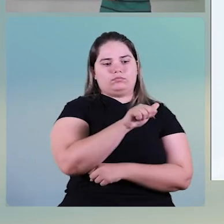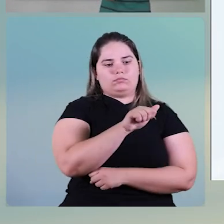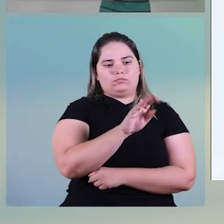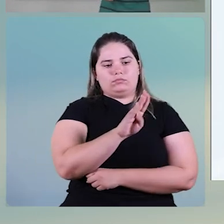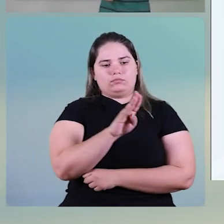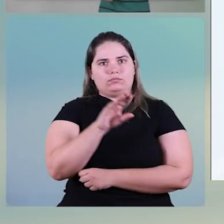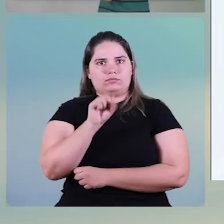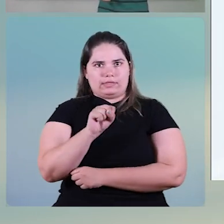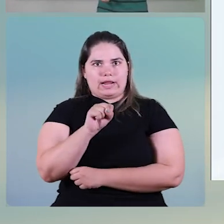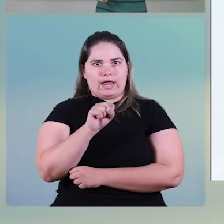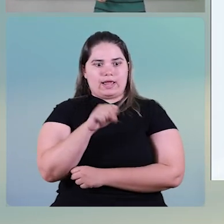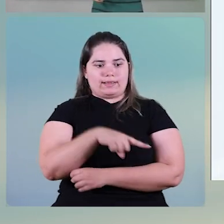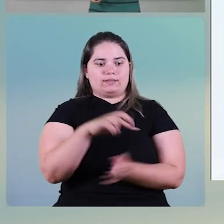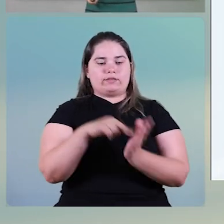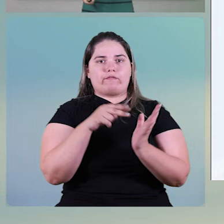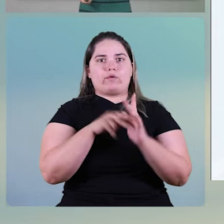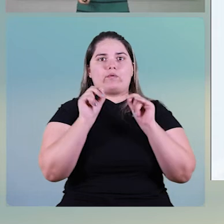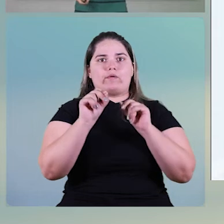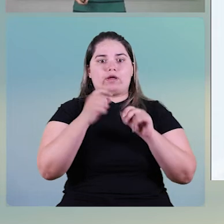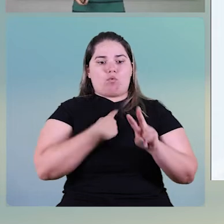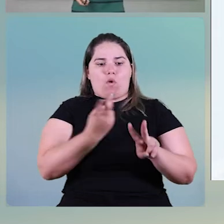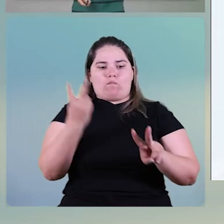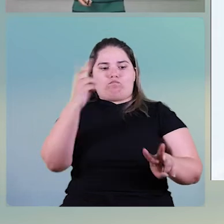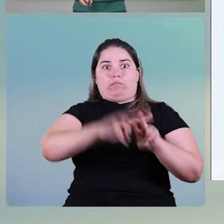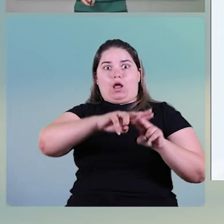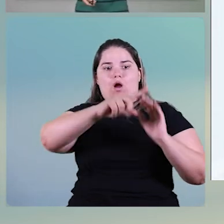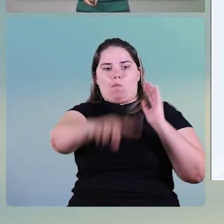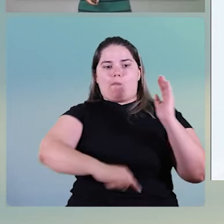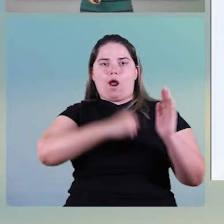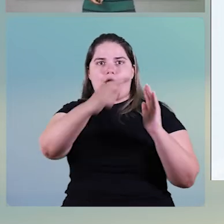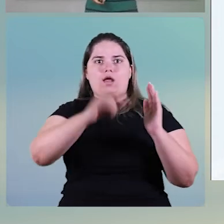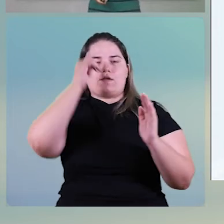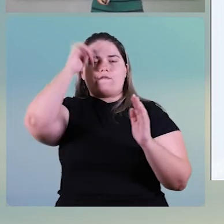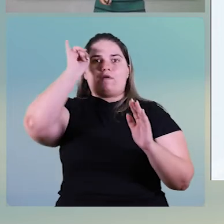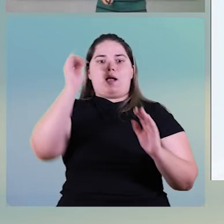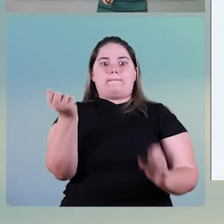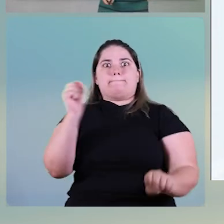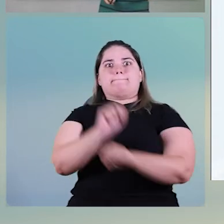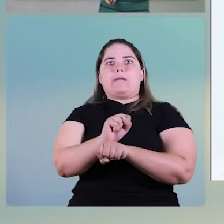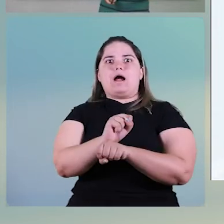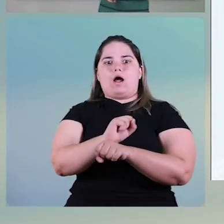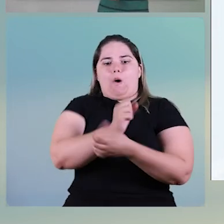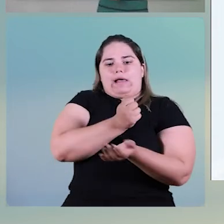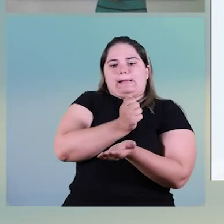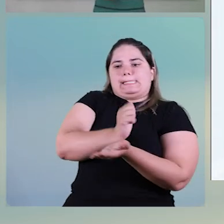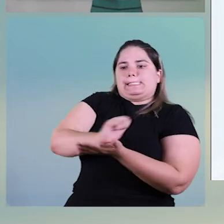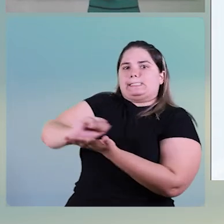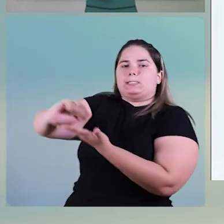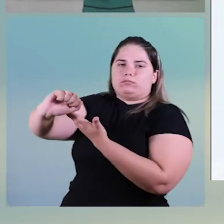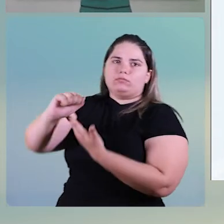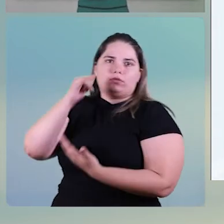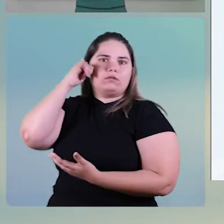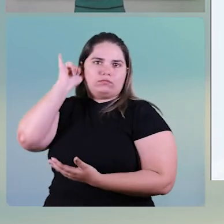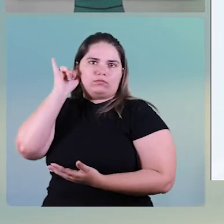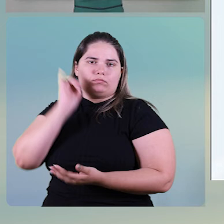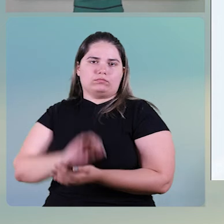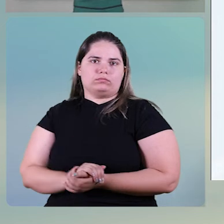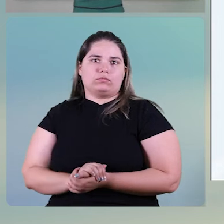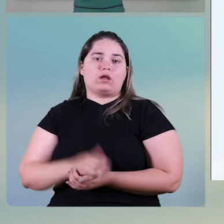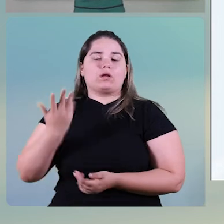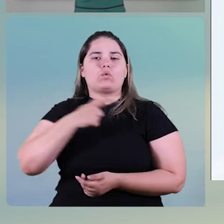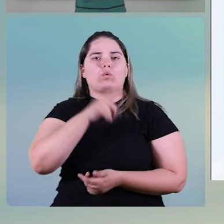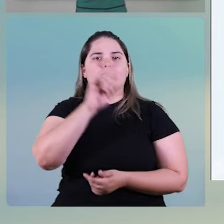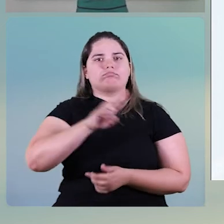das rodas sem que ela pare, né? Efetivamente. Sem que ela deixe de girar. E utiliza a força de